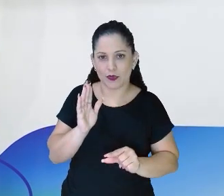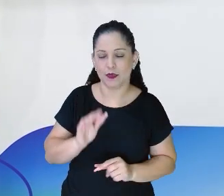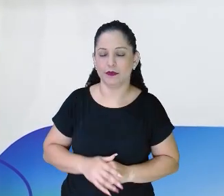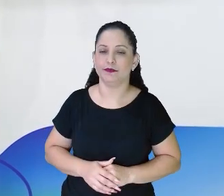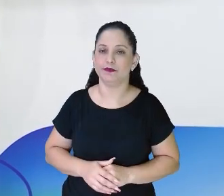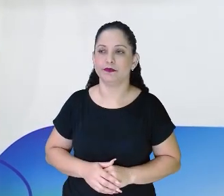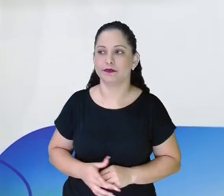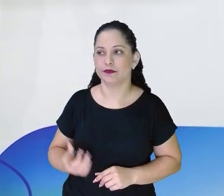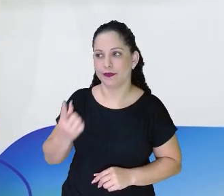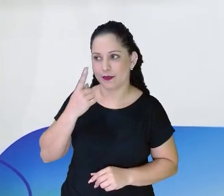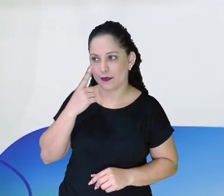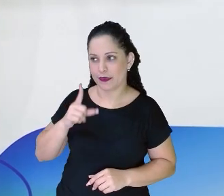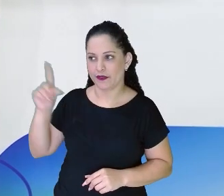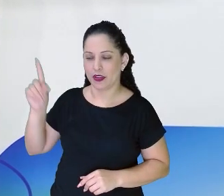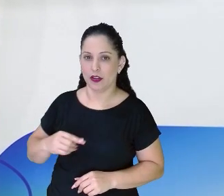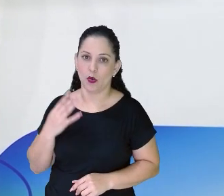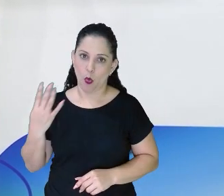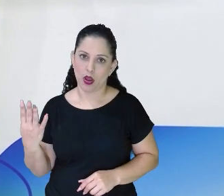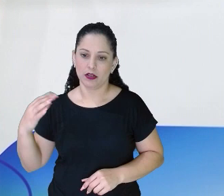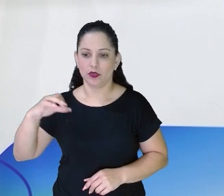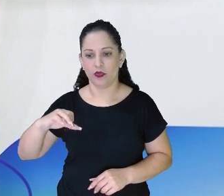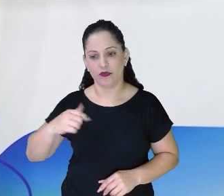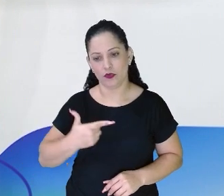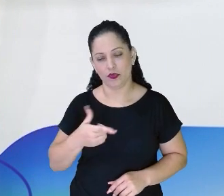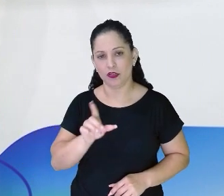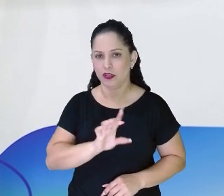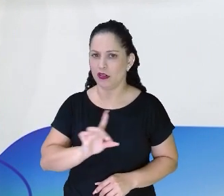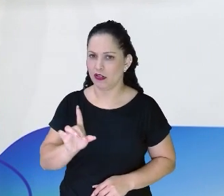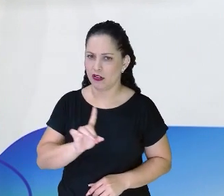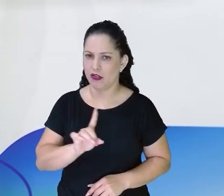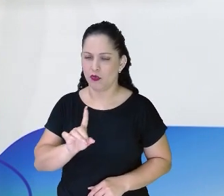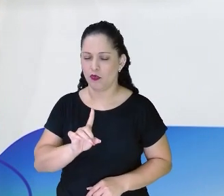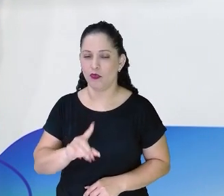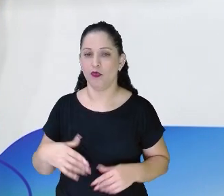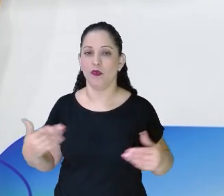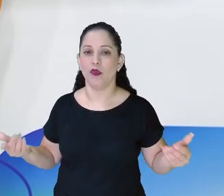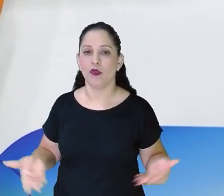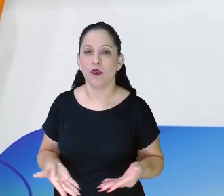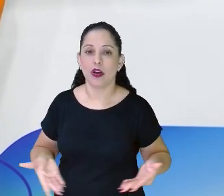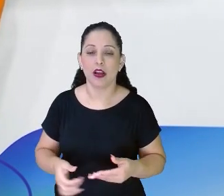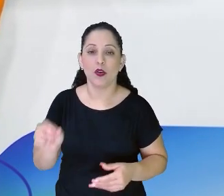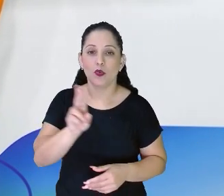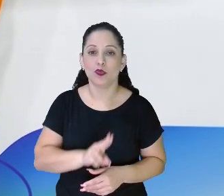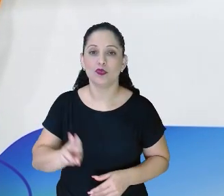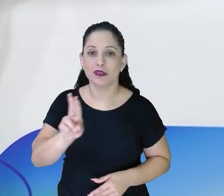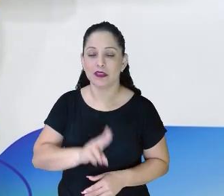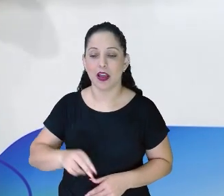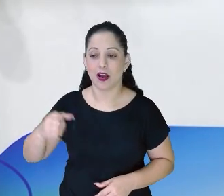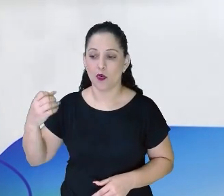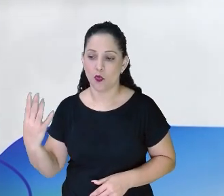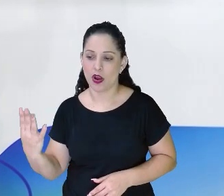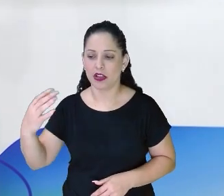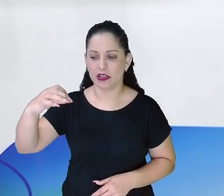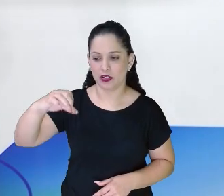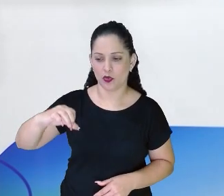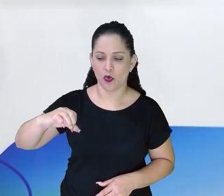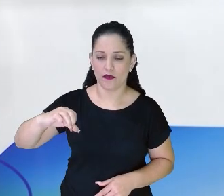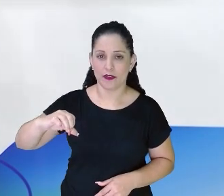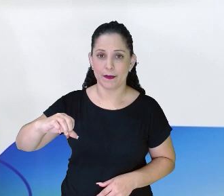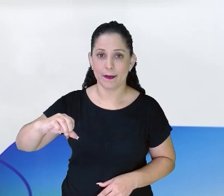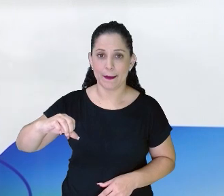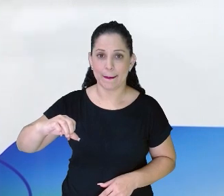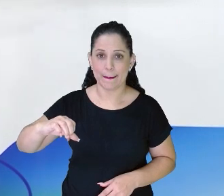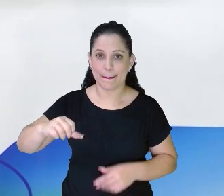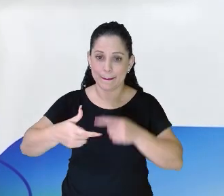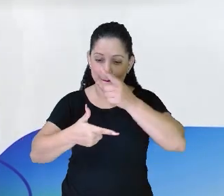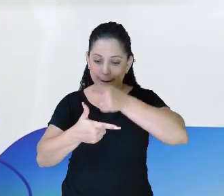os 492, eu vou usar o 49 por 12. Vou colocar 4. 12 vezes